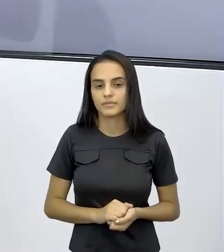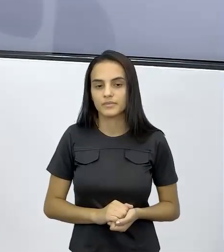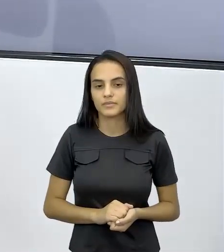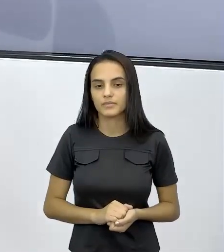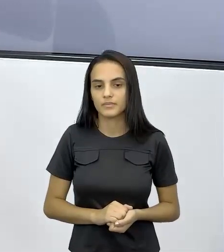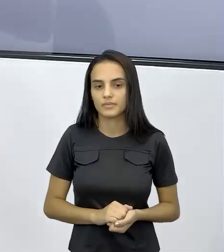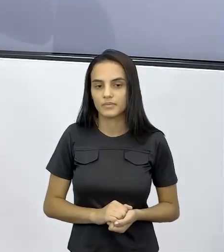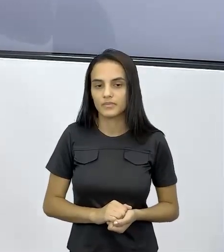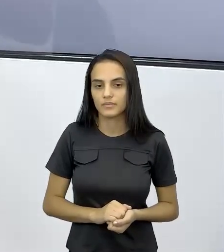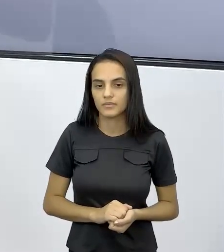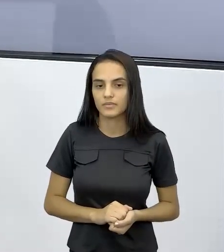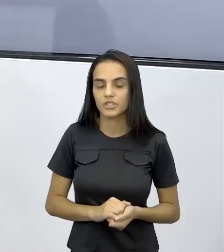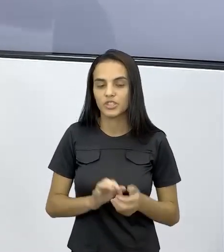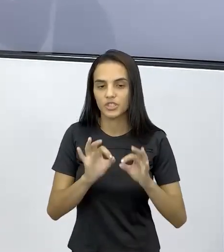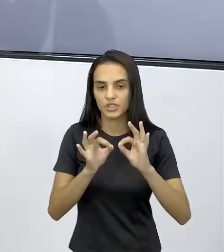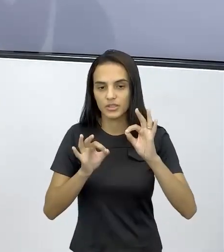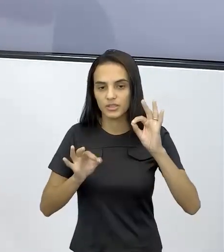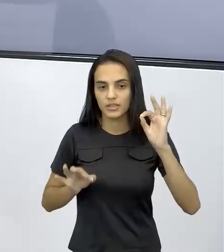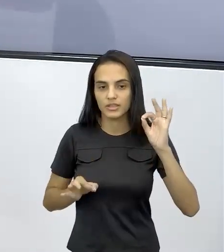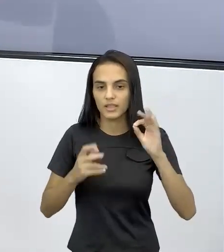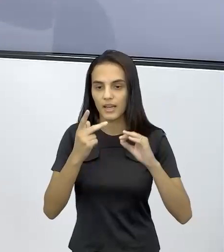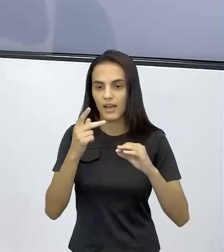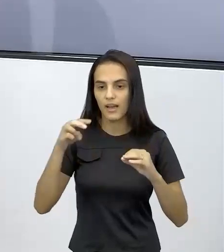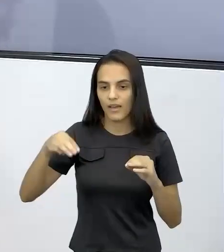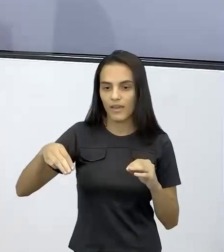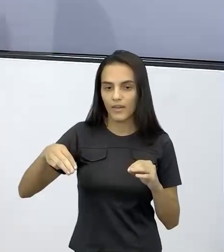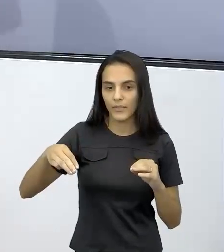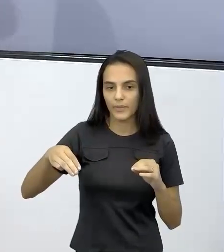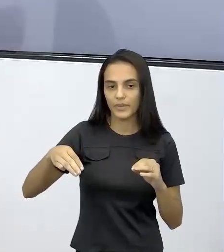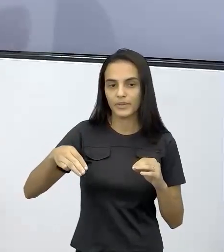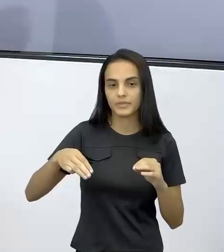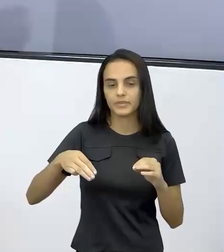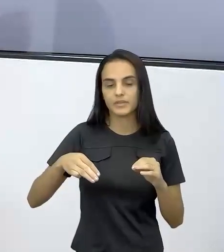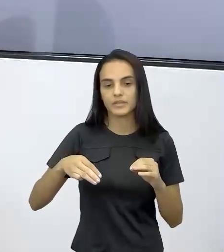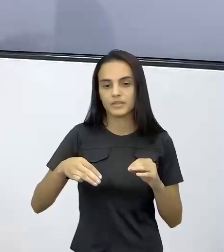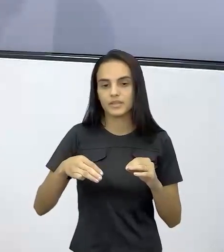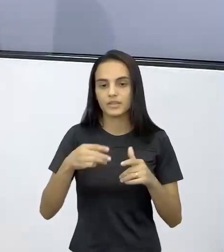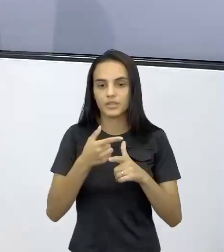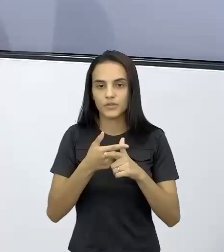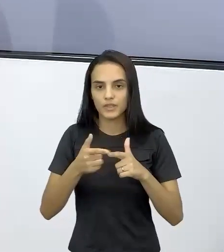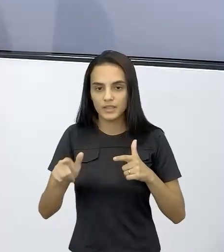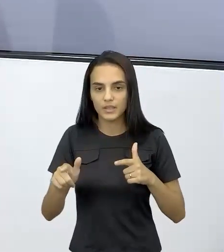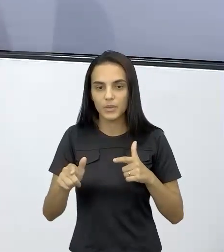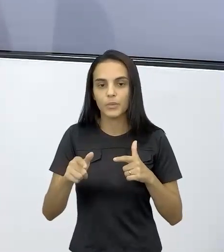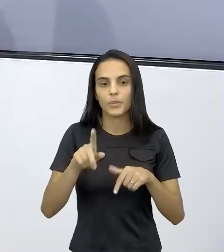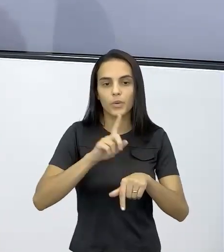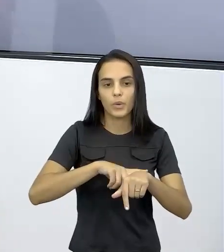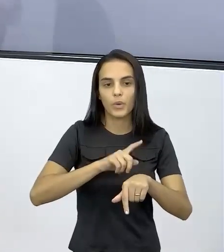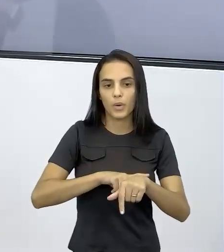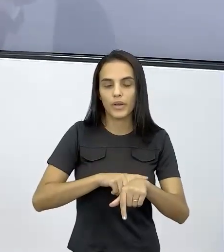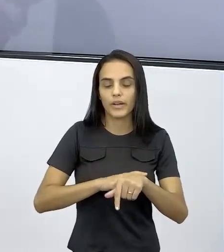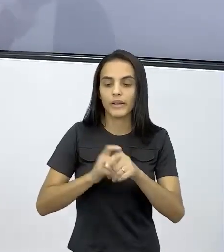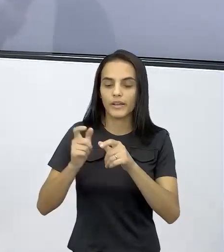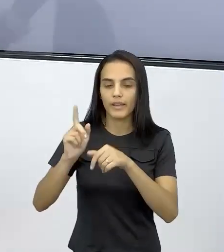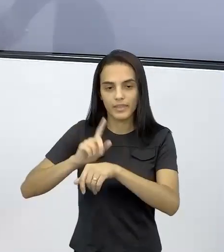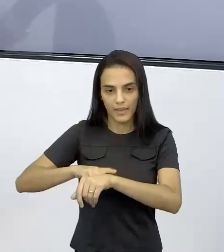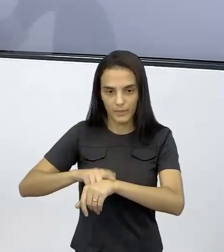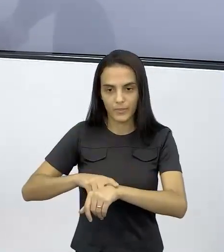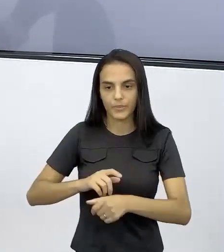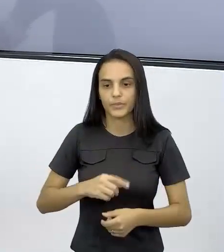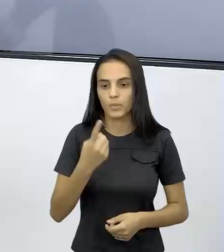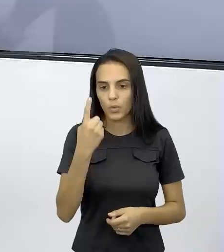Então, é a medida de distância, né, quilômetro, por significa divisão, razão, por hora que é tempo. Aqui no nosso caso,